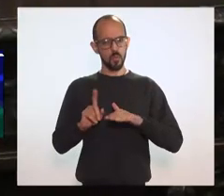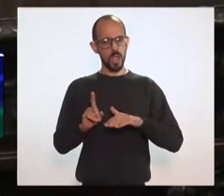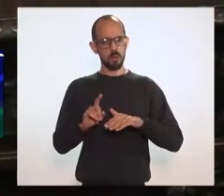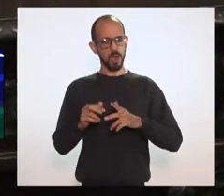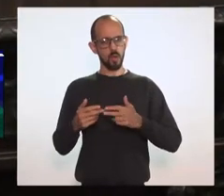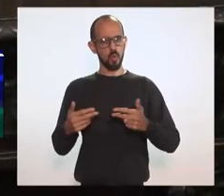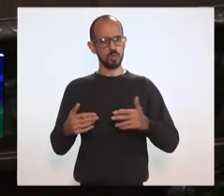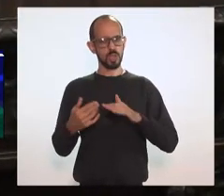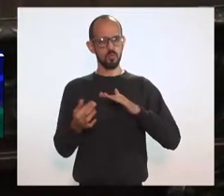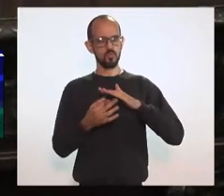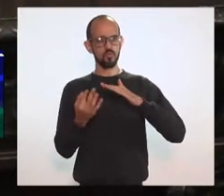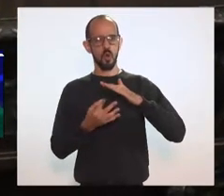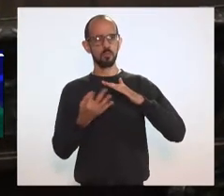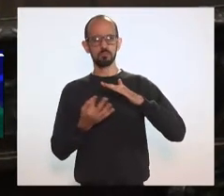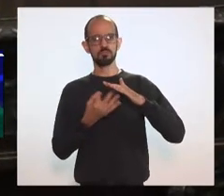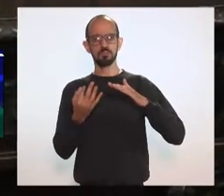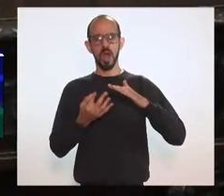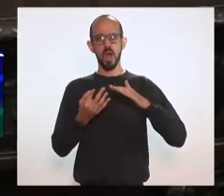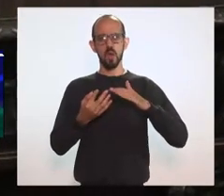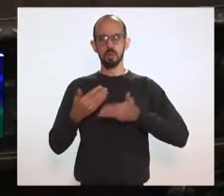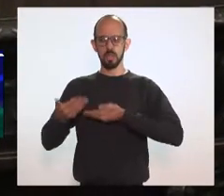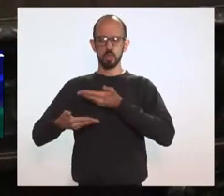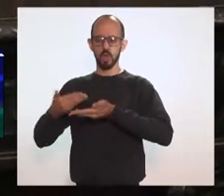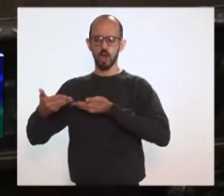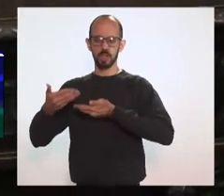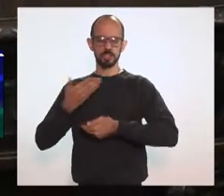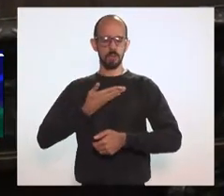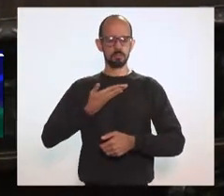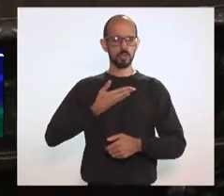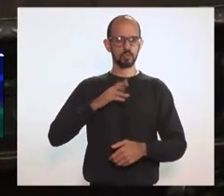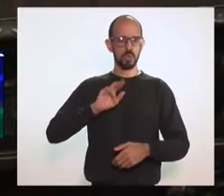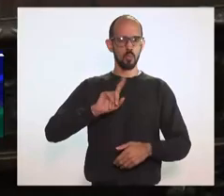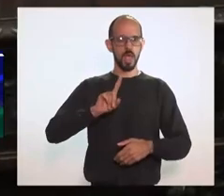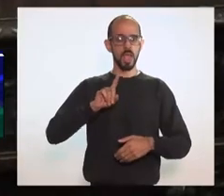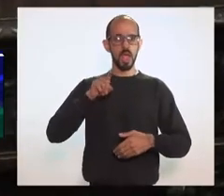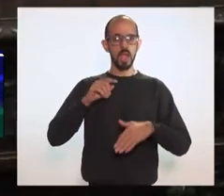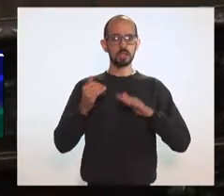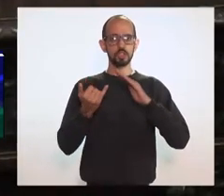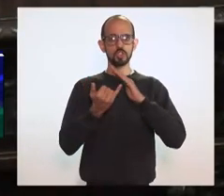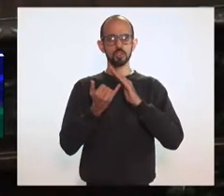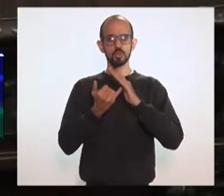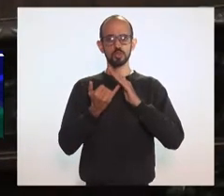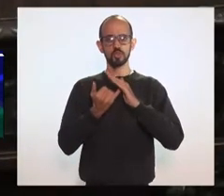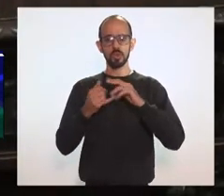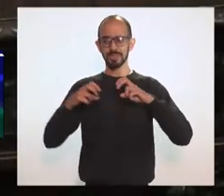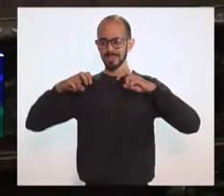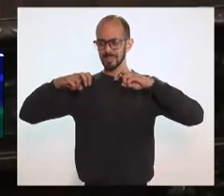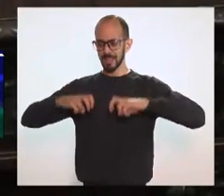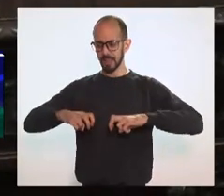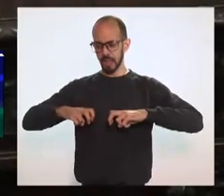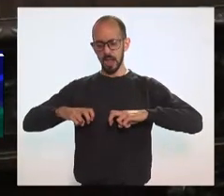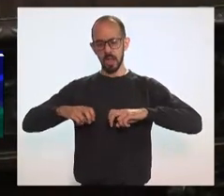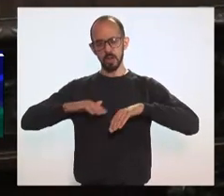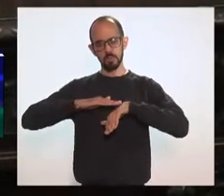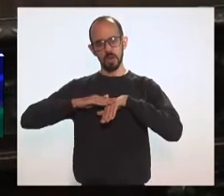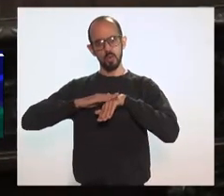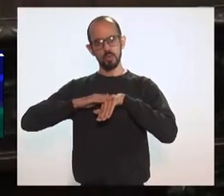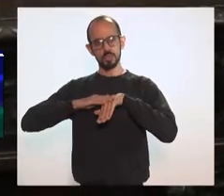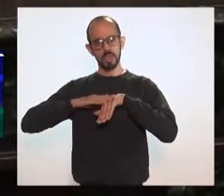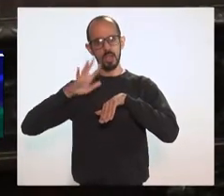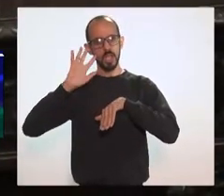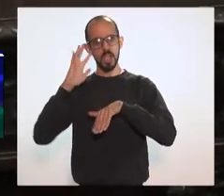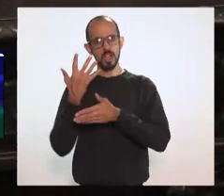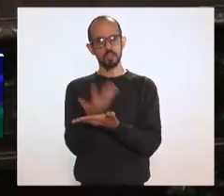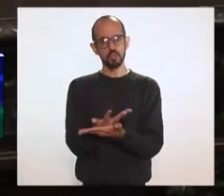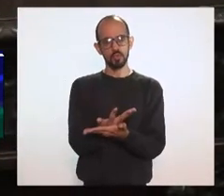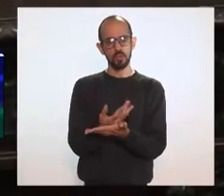improvisadas, não foram trocas entre amigos, foram instituições que sentaram com seus representantes e decidiram pactuar